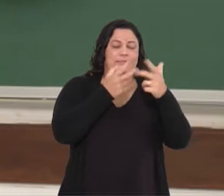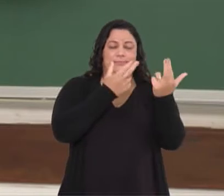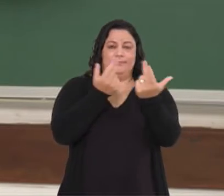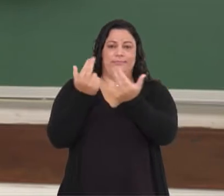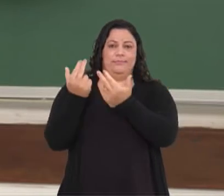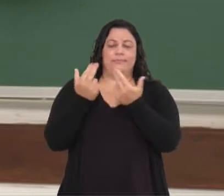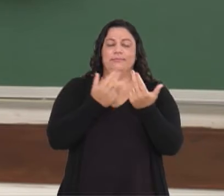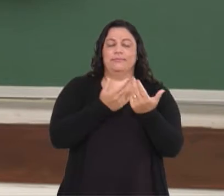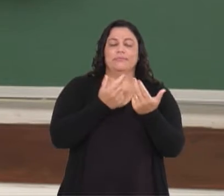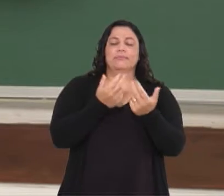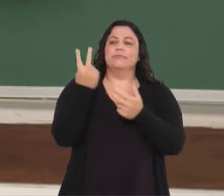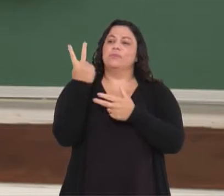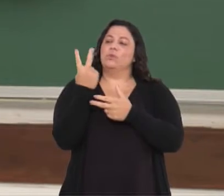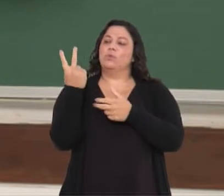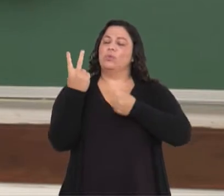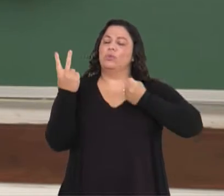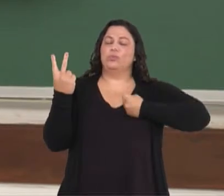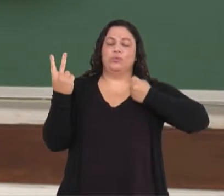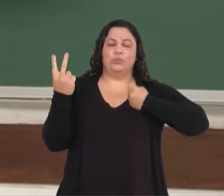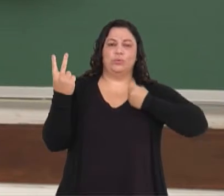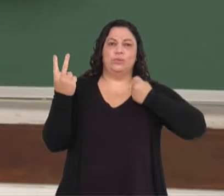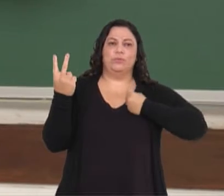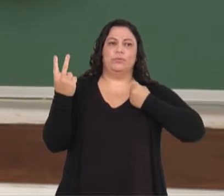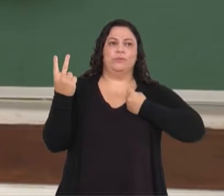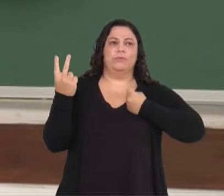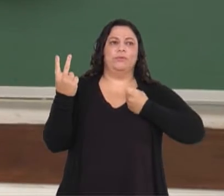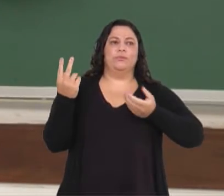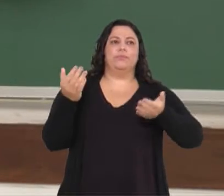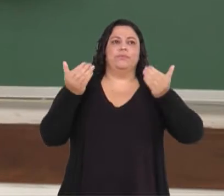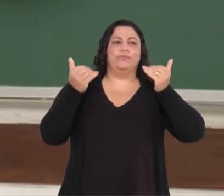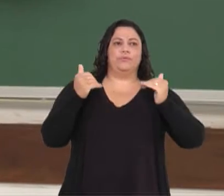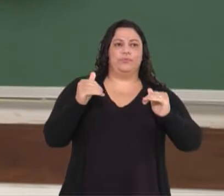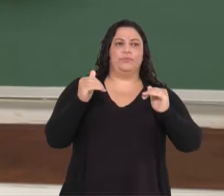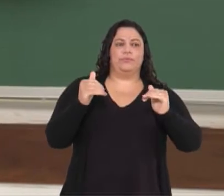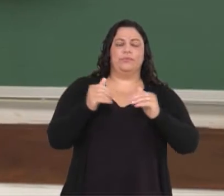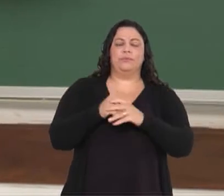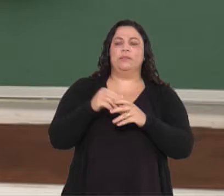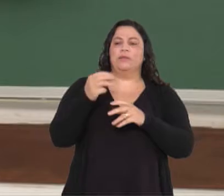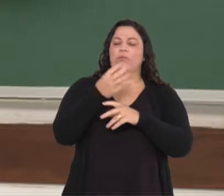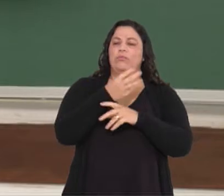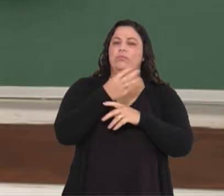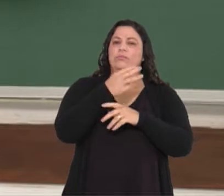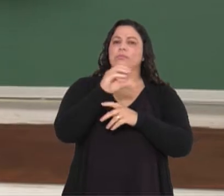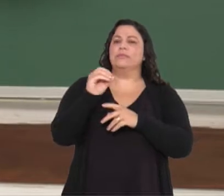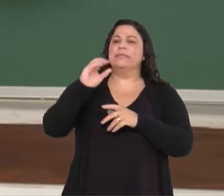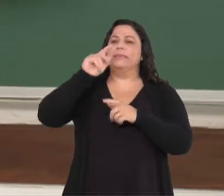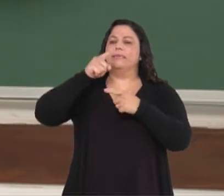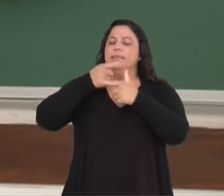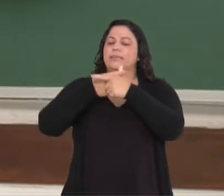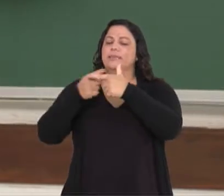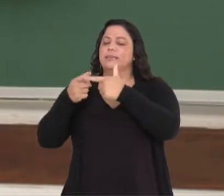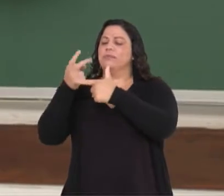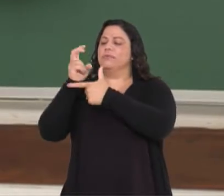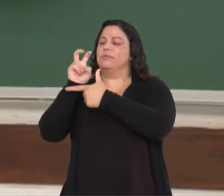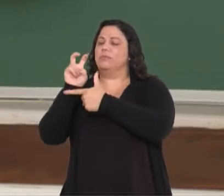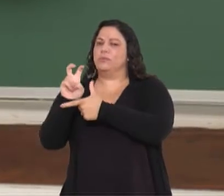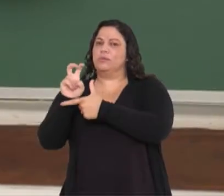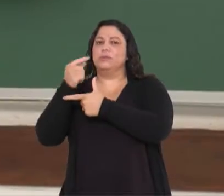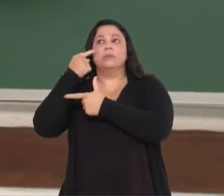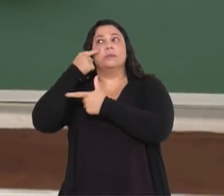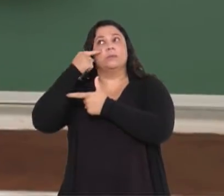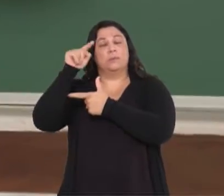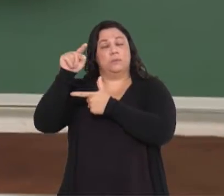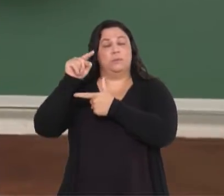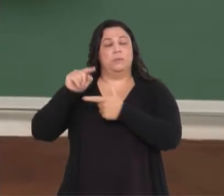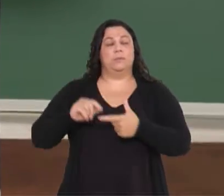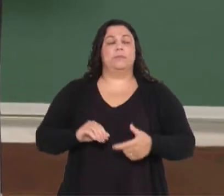dois números. O algoritmo da divisão é o mesmo. Você vai ingressar nesse mesmo universo, só que usando o polinômio. Vamos ver como é que a